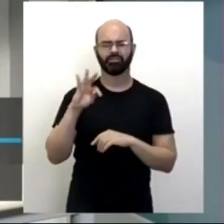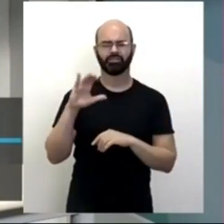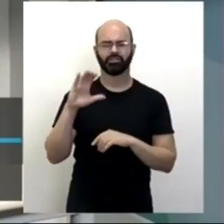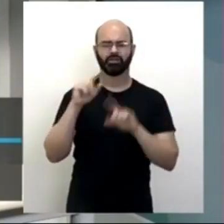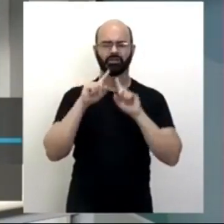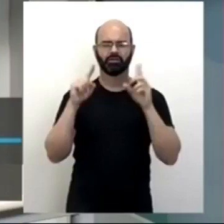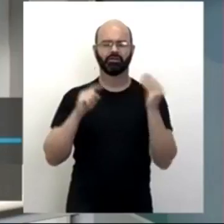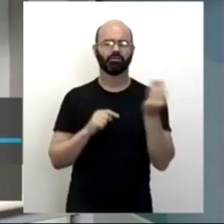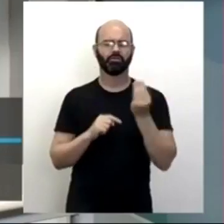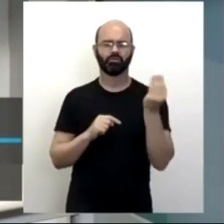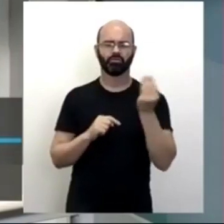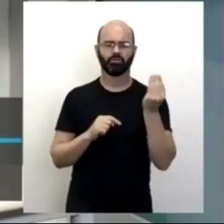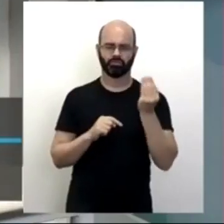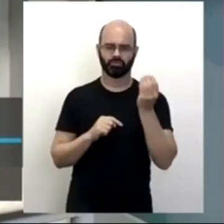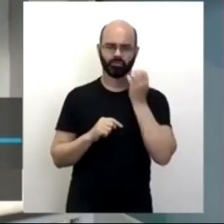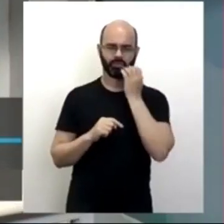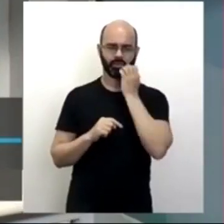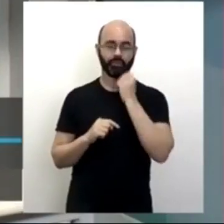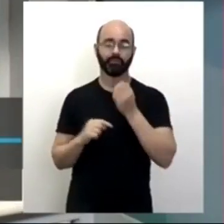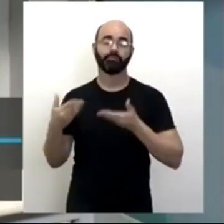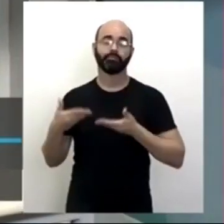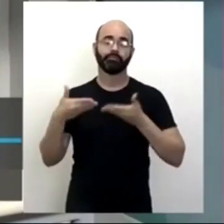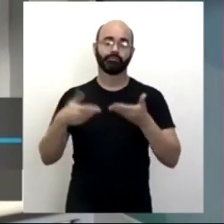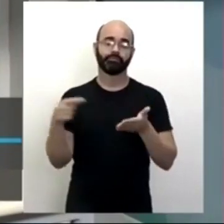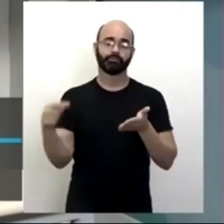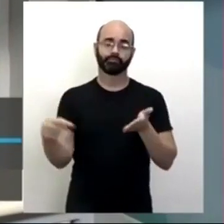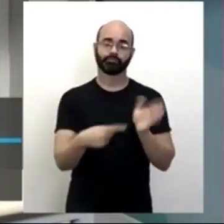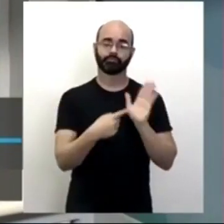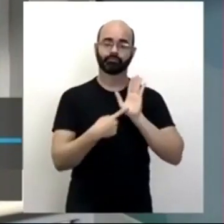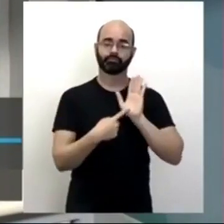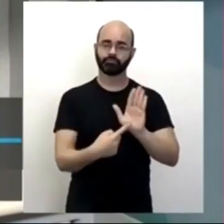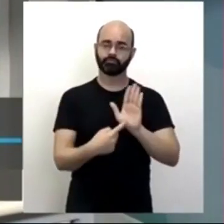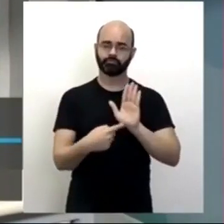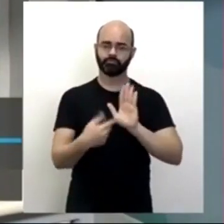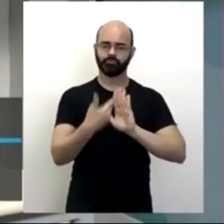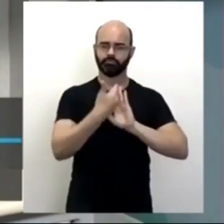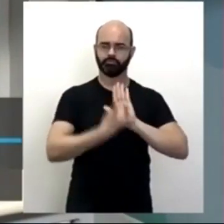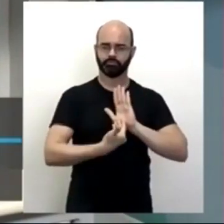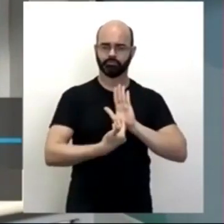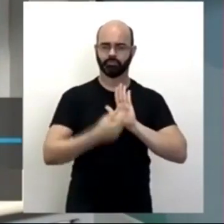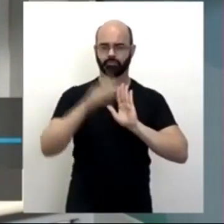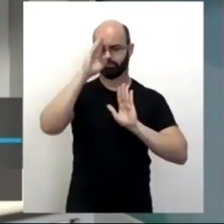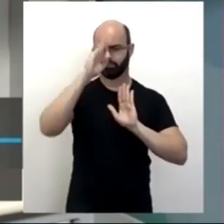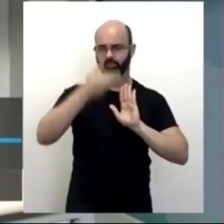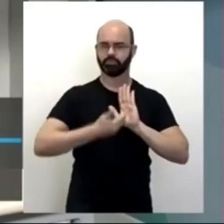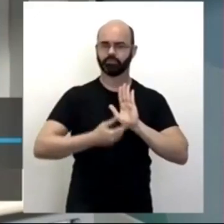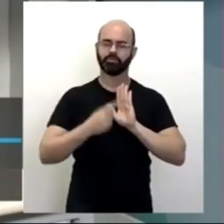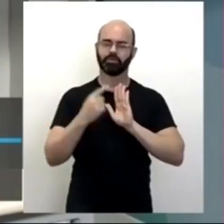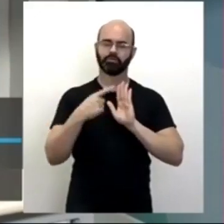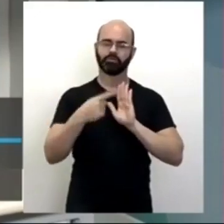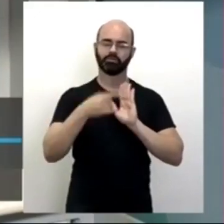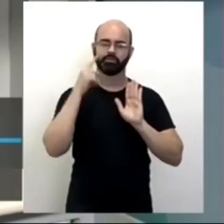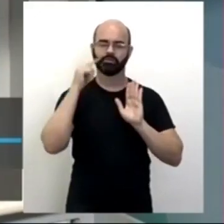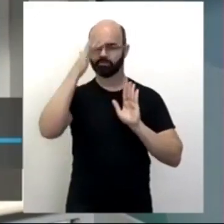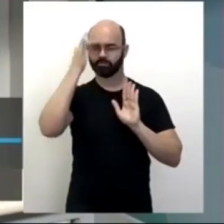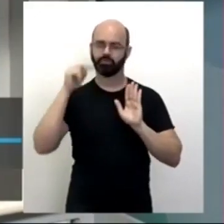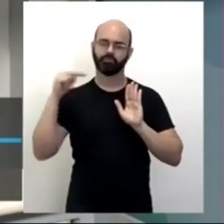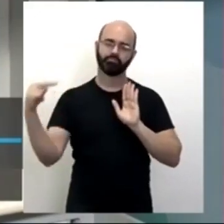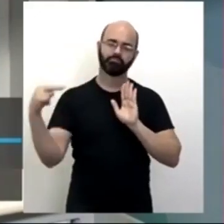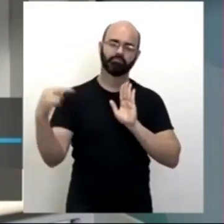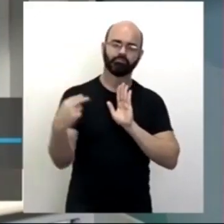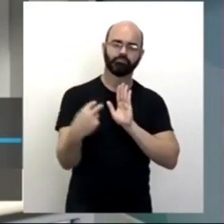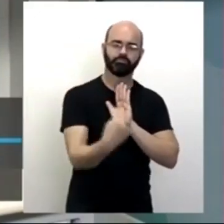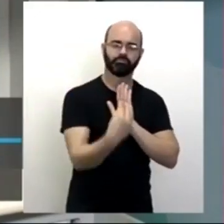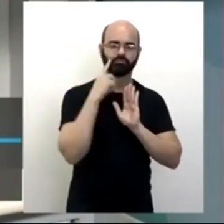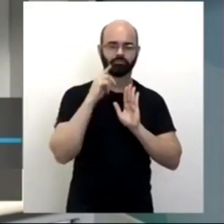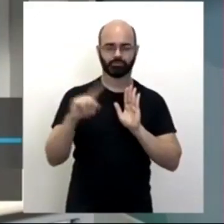em suspensão, é colocar em destaque e analisar por diferentes pontos de vista a natureza de um